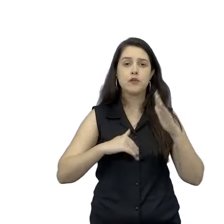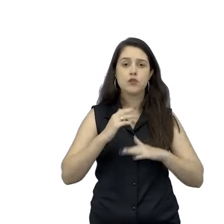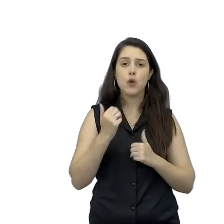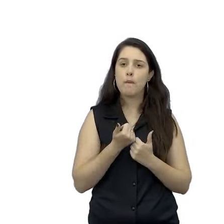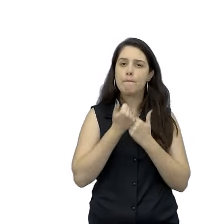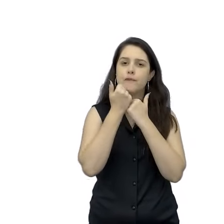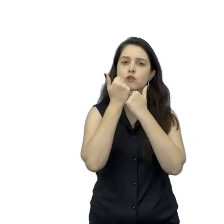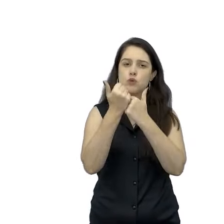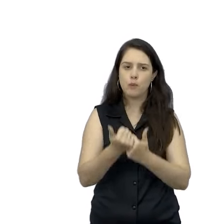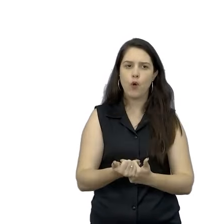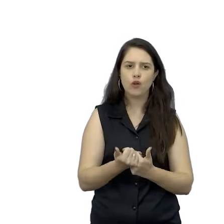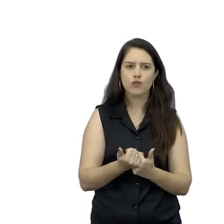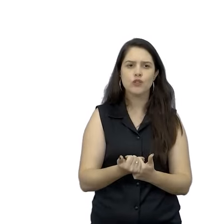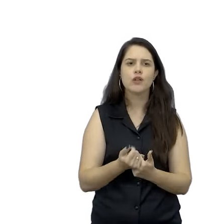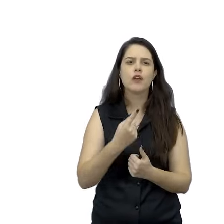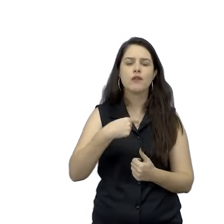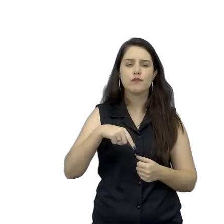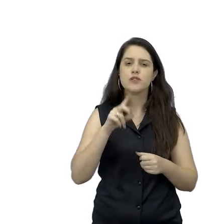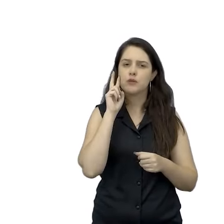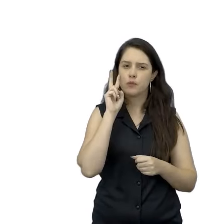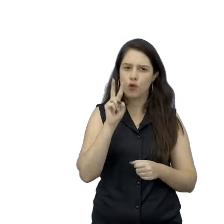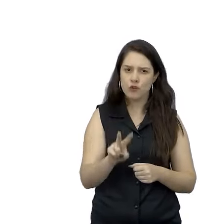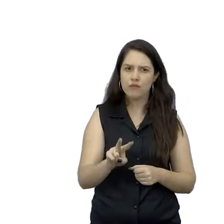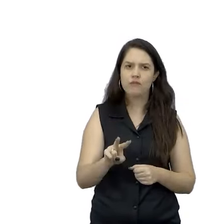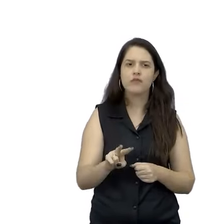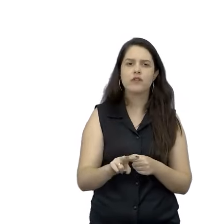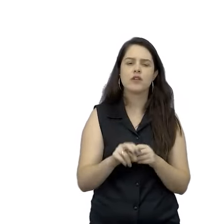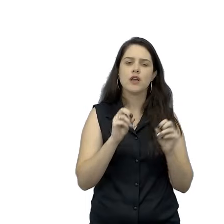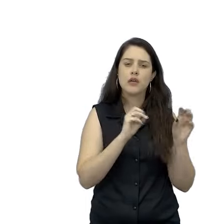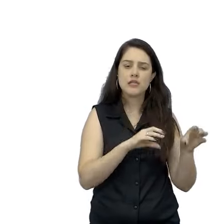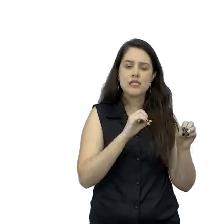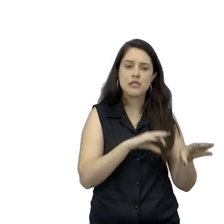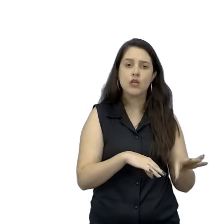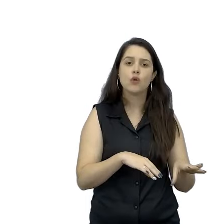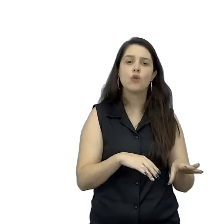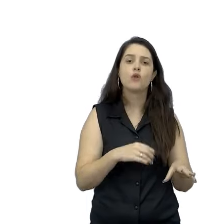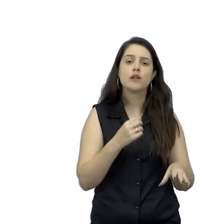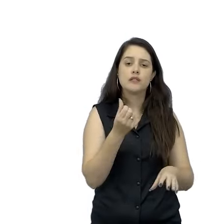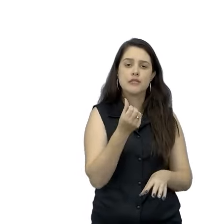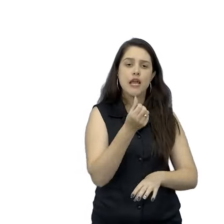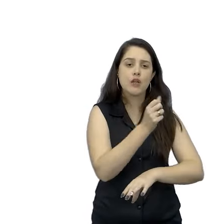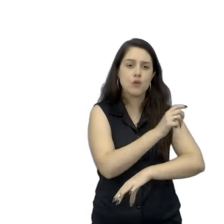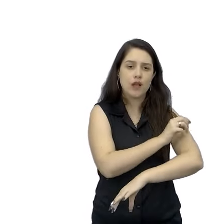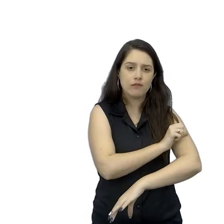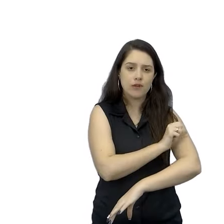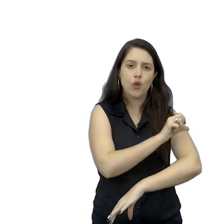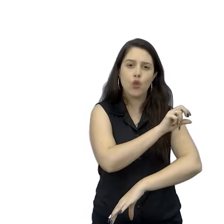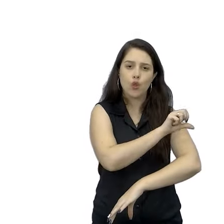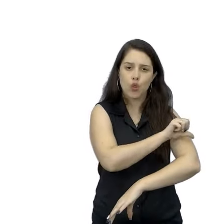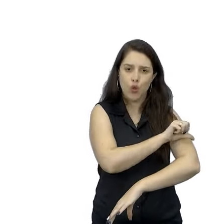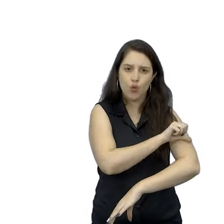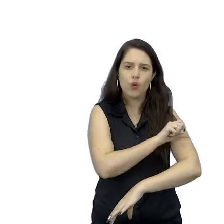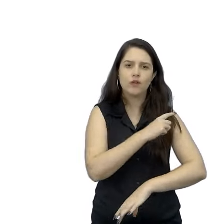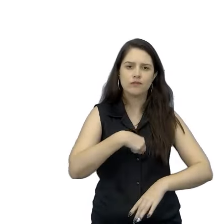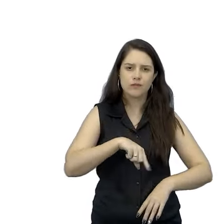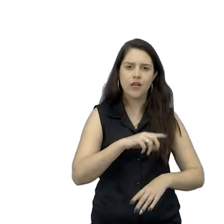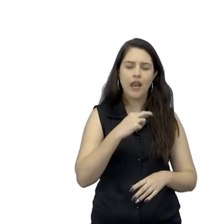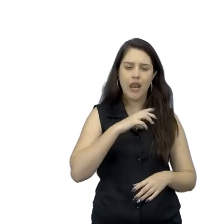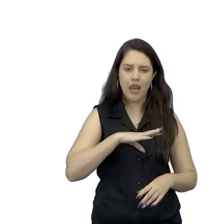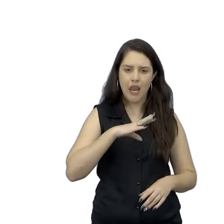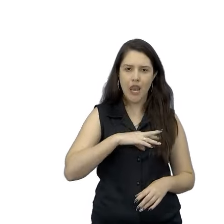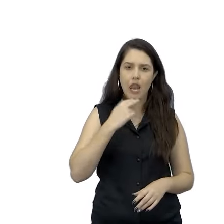de suporte, como vocês podem ver, elas são do ensino fundamental do sexto ao nono ano, de língua portuguesa. Então